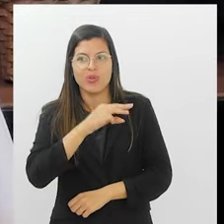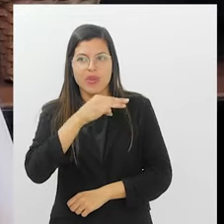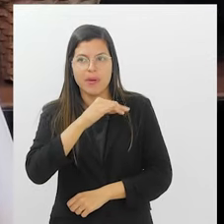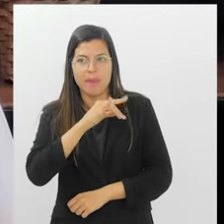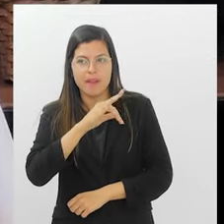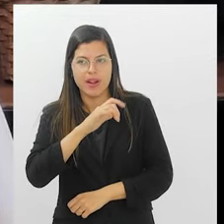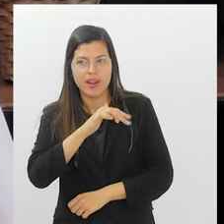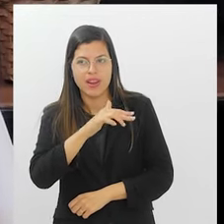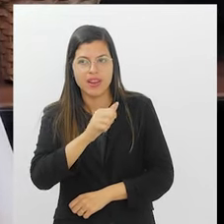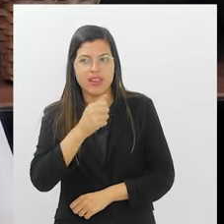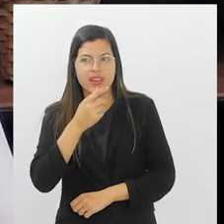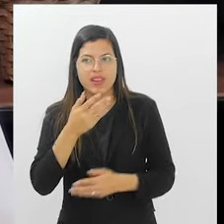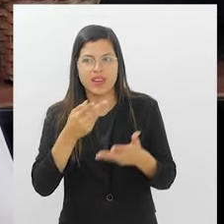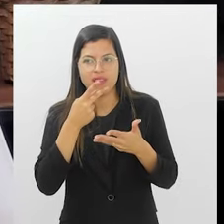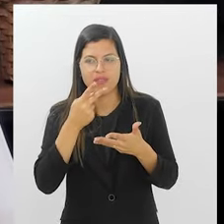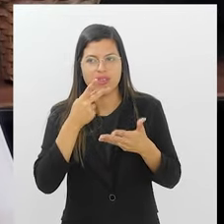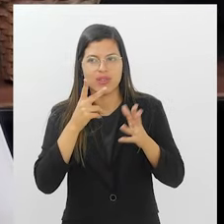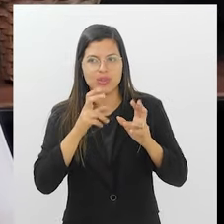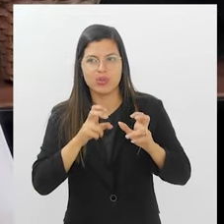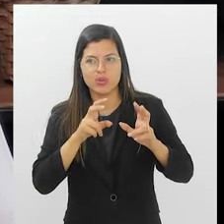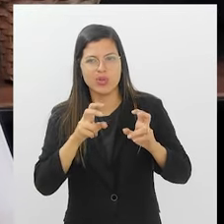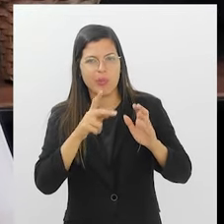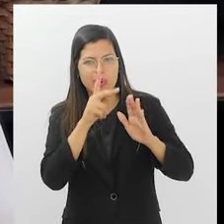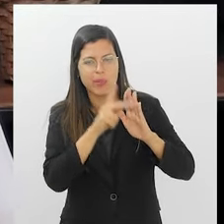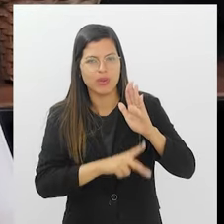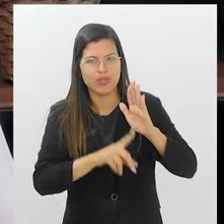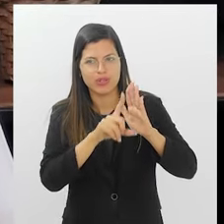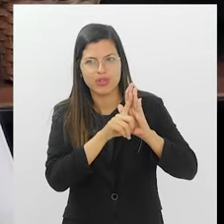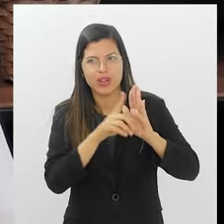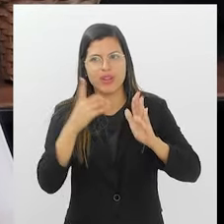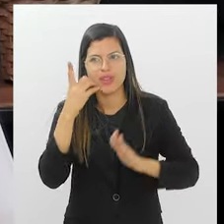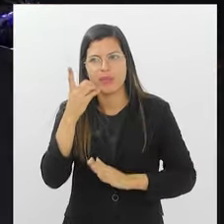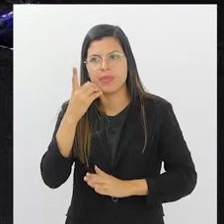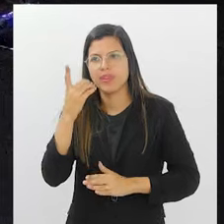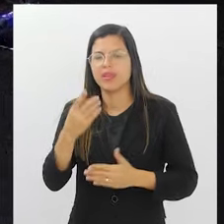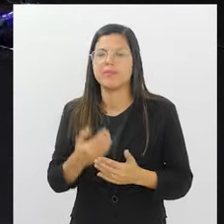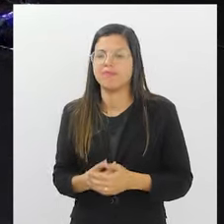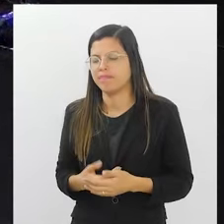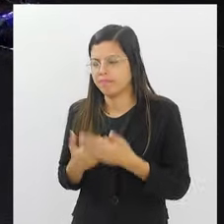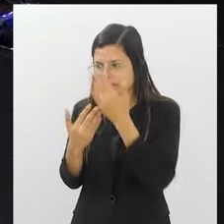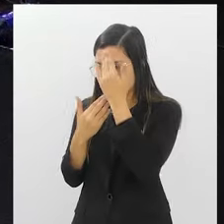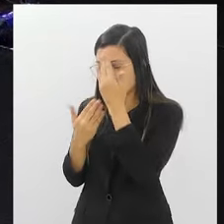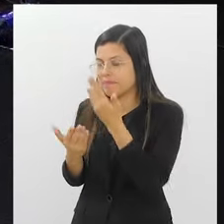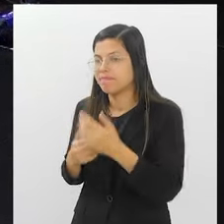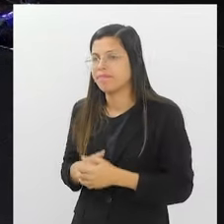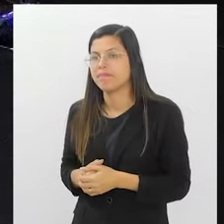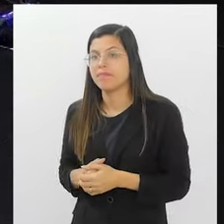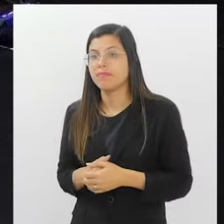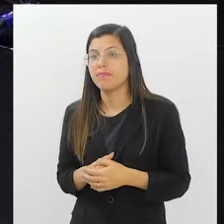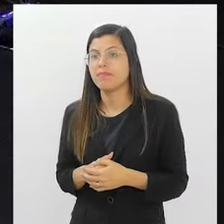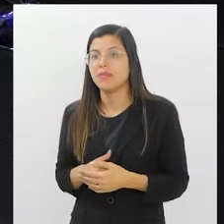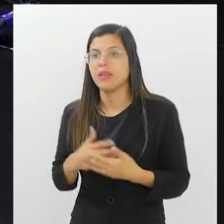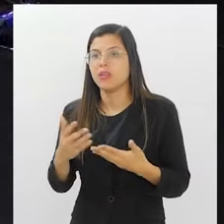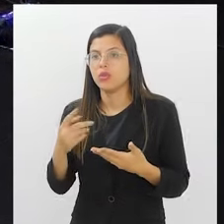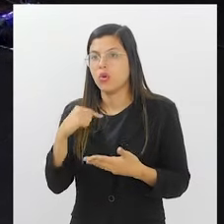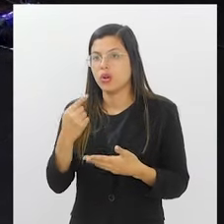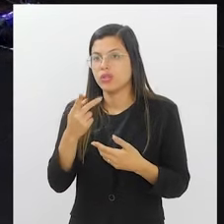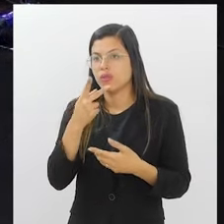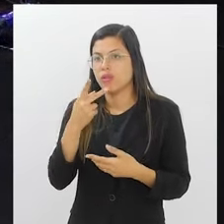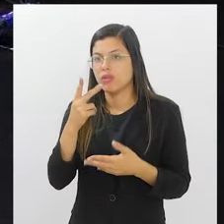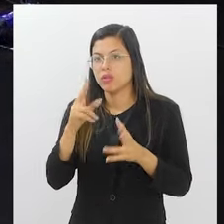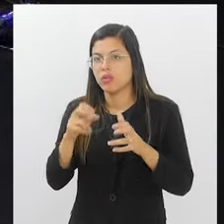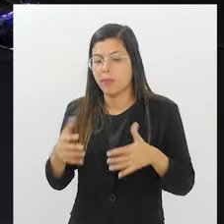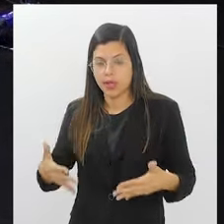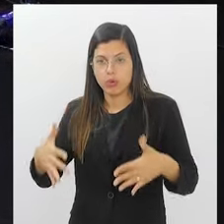falar, pontuar alguma coisa em relação aos projetos de lei do deputado. Fique à vontade. Obrigada. Pois é, então, nós falamos sobre inclusão, né?